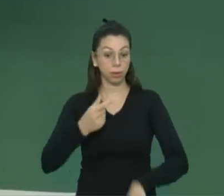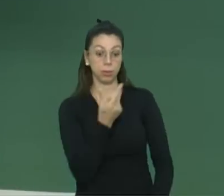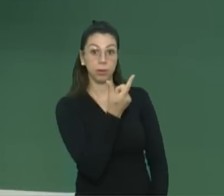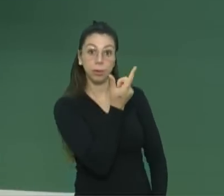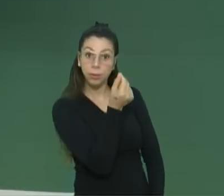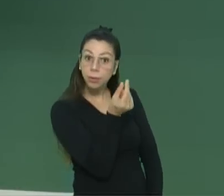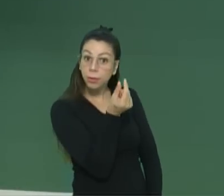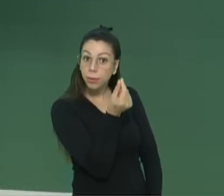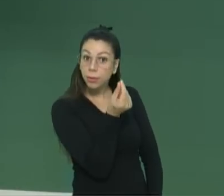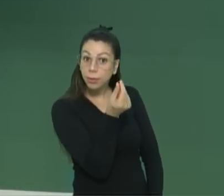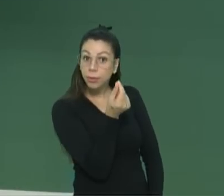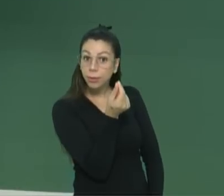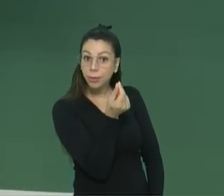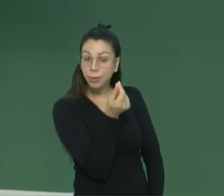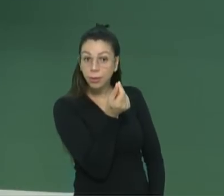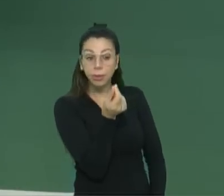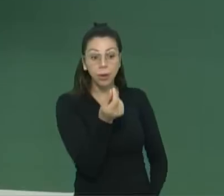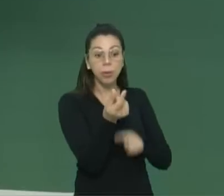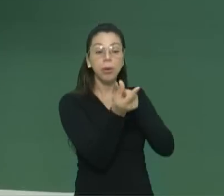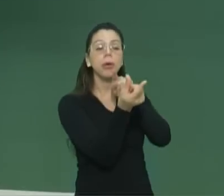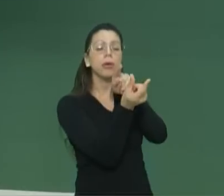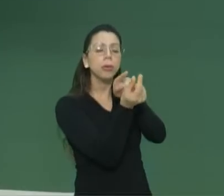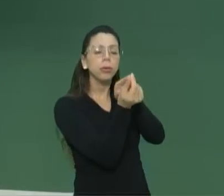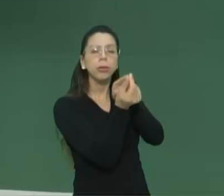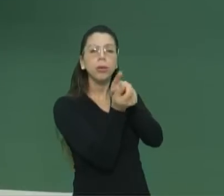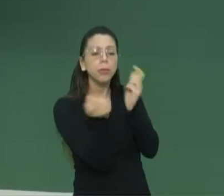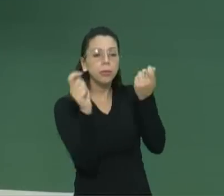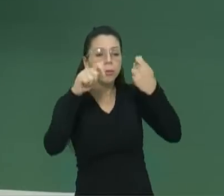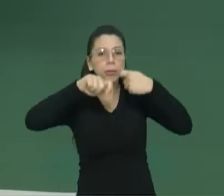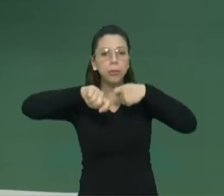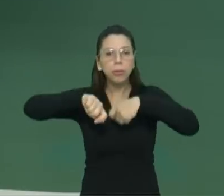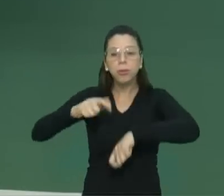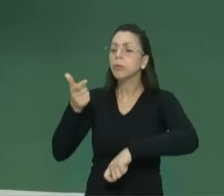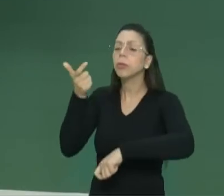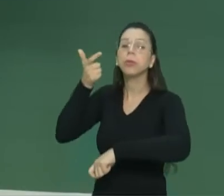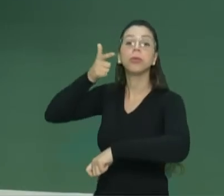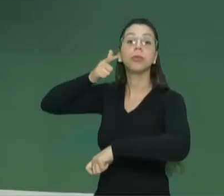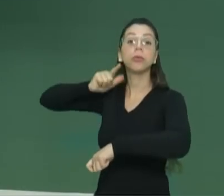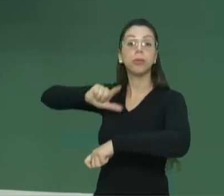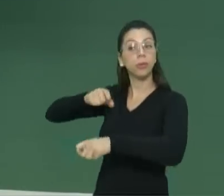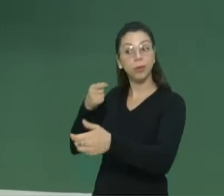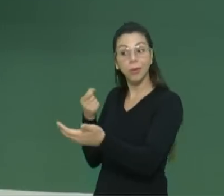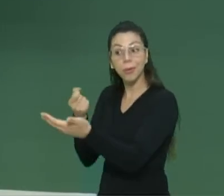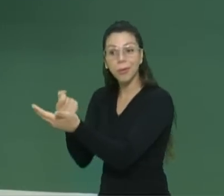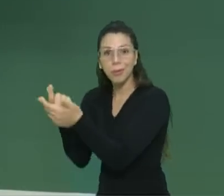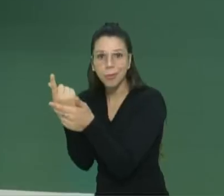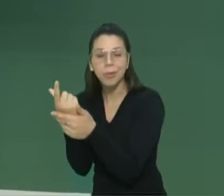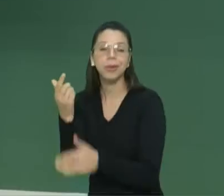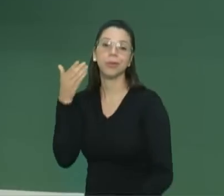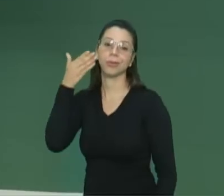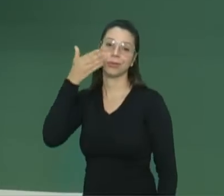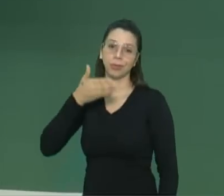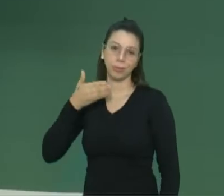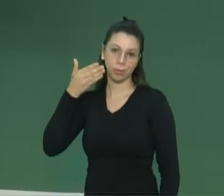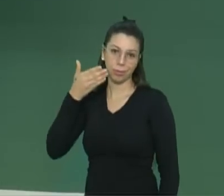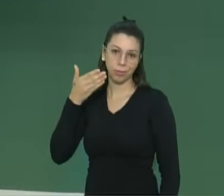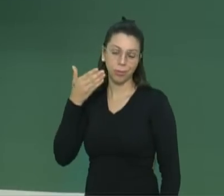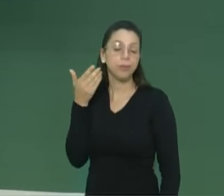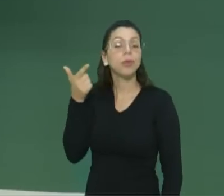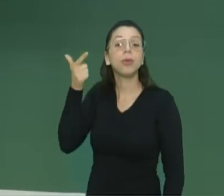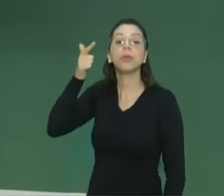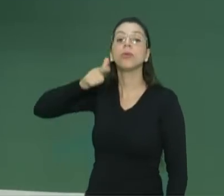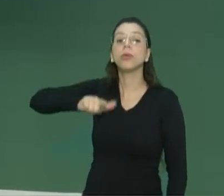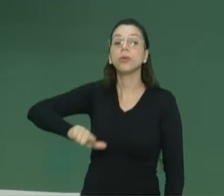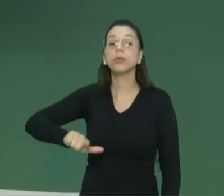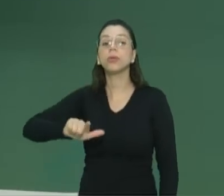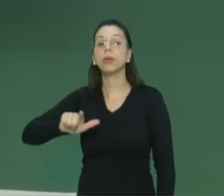dinheiro. O dinheiro é algo que te possibilita conseguir esse doce? Quando você consegue o doce, você